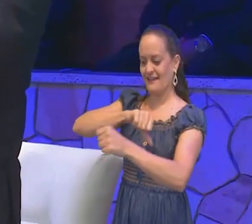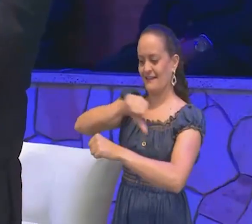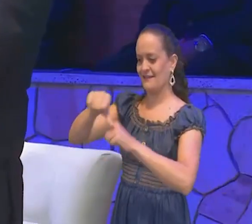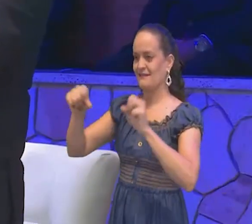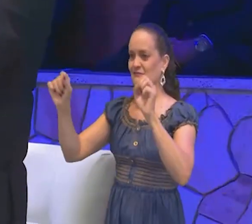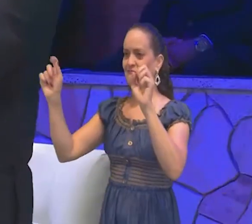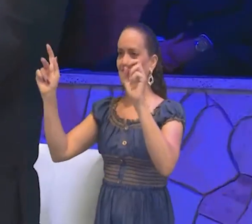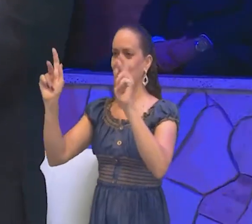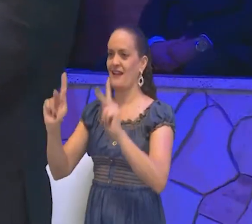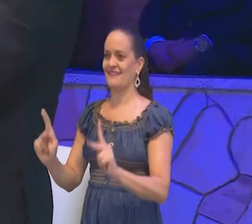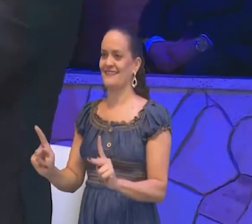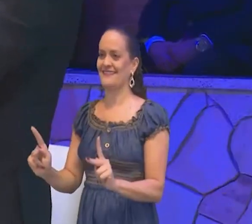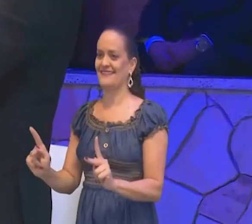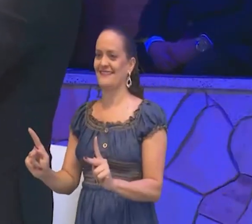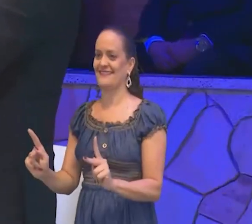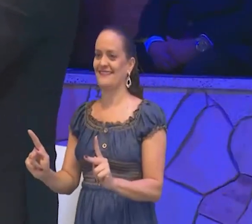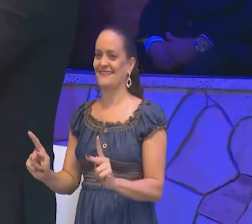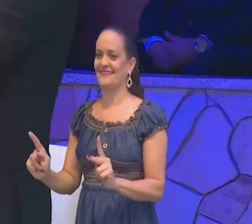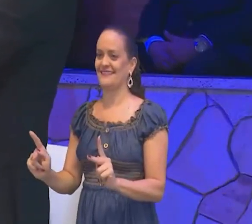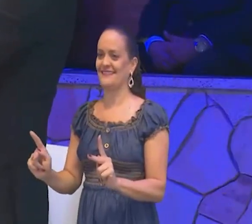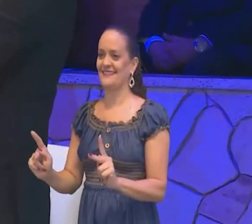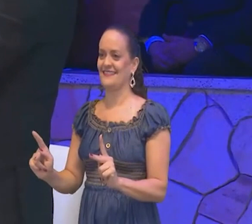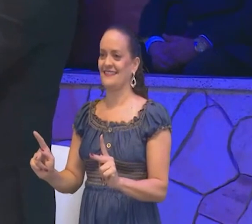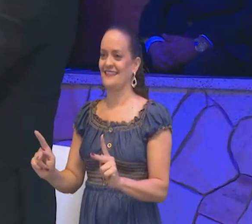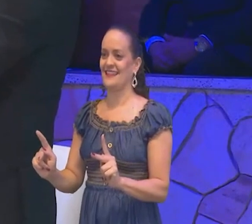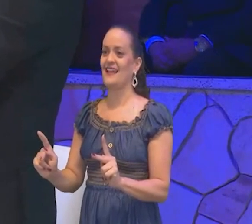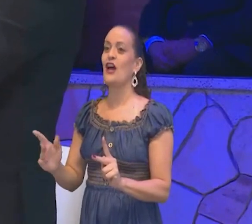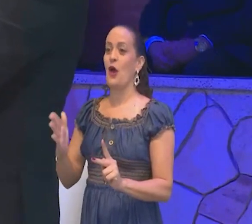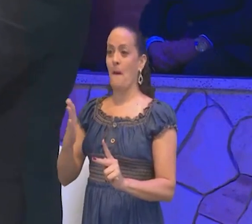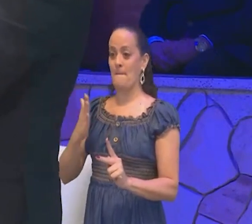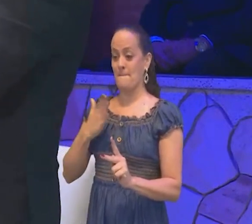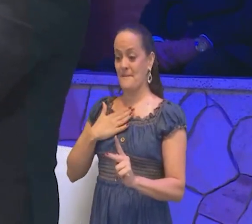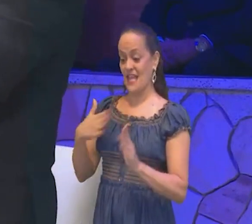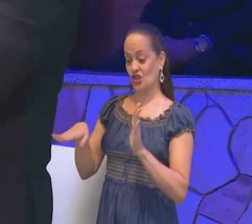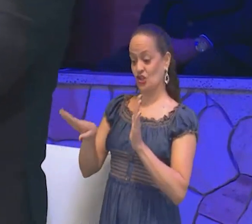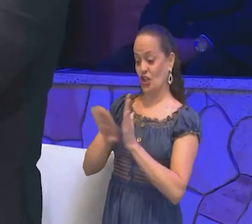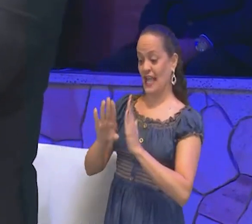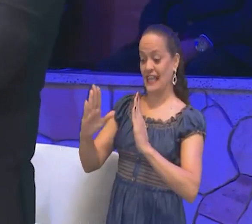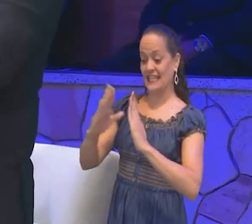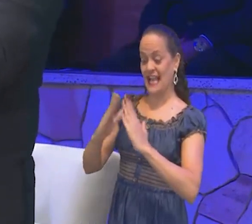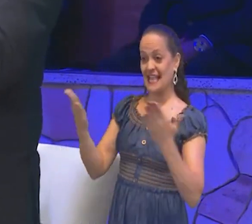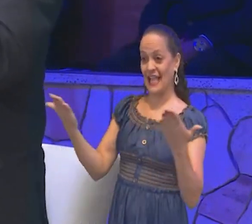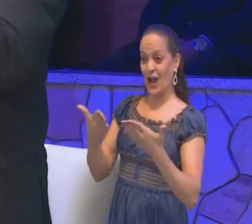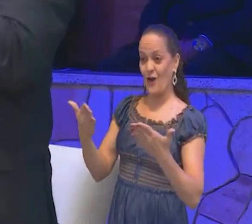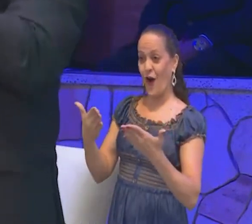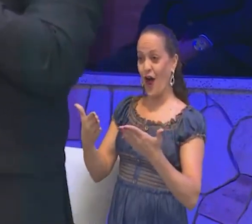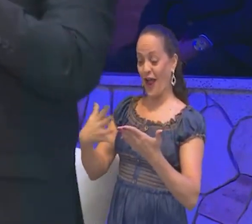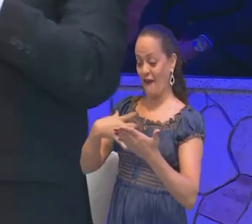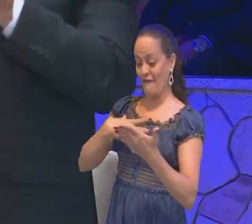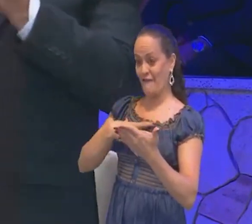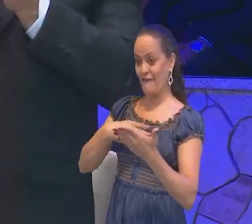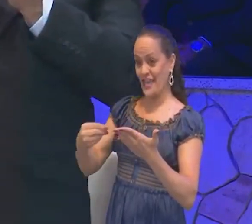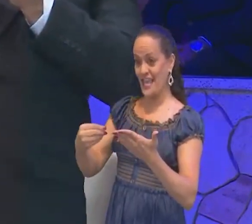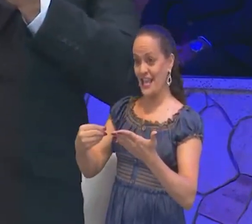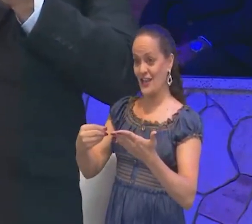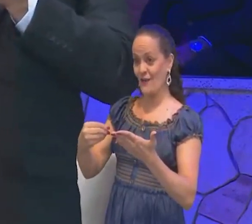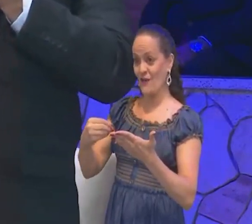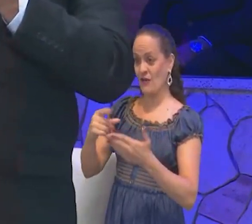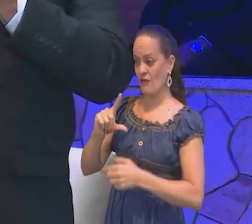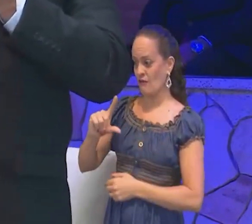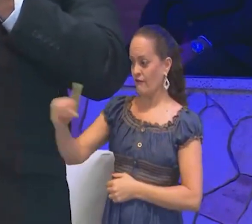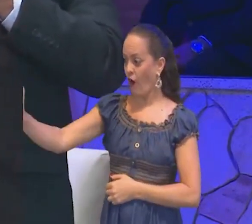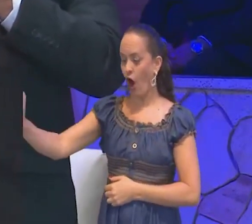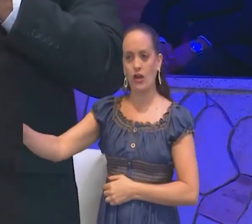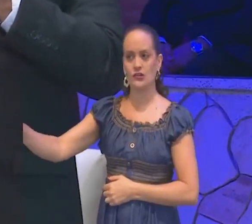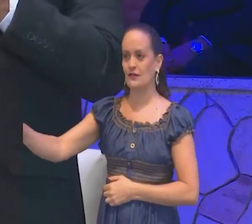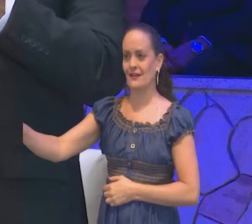paz. Jesus transformou a minha chegada em casa. Agora, quando eu chego em casa, meus filhos nem minha mulher não correm para longe de